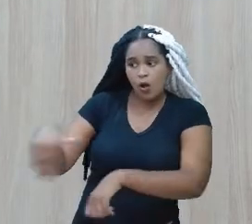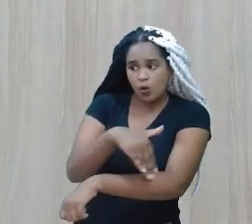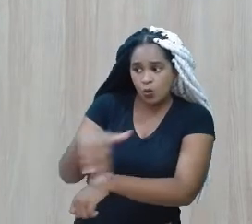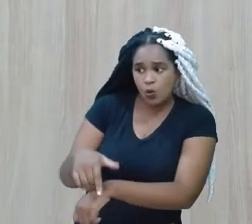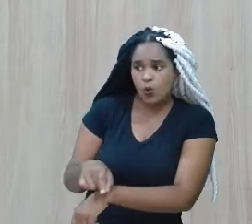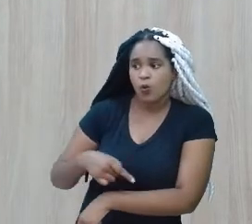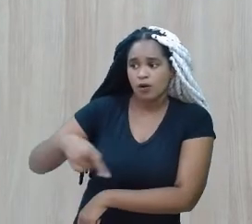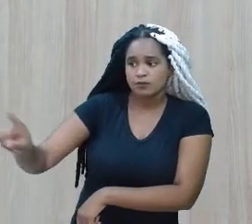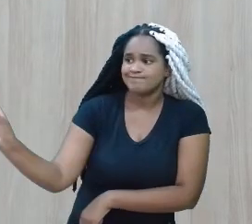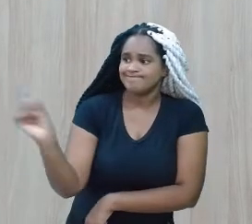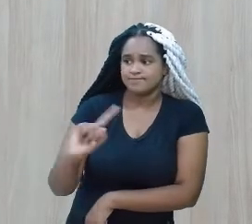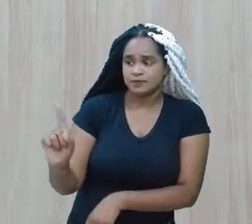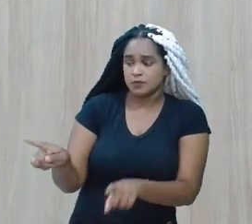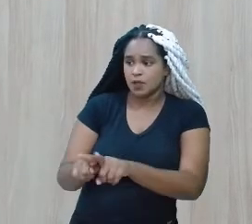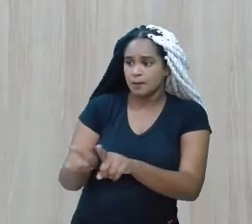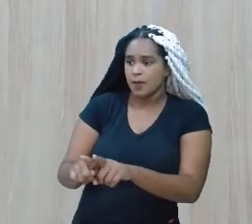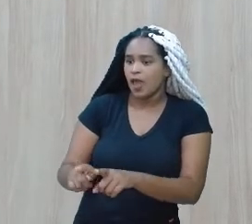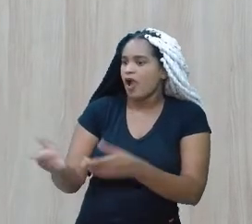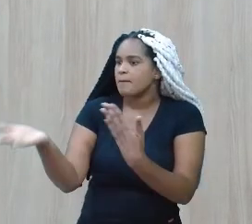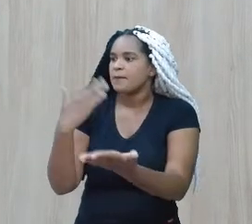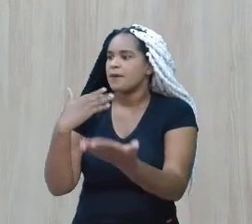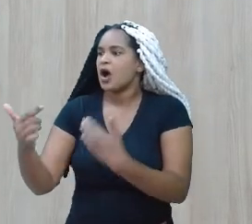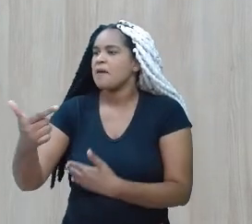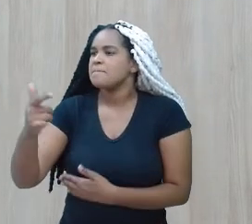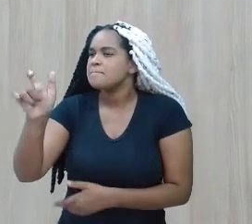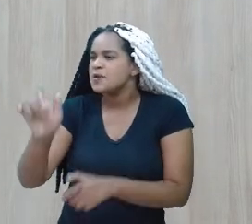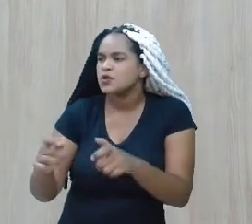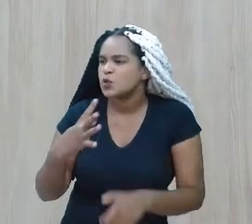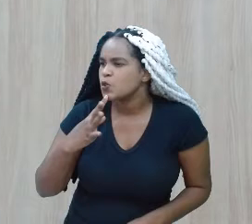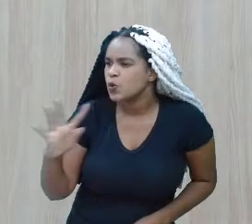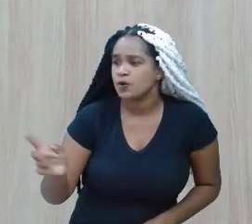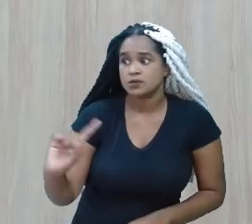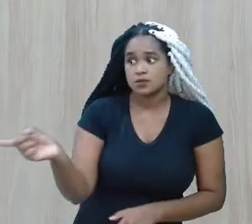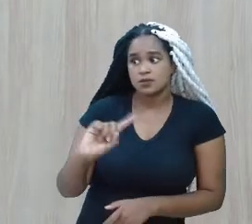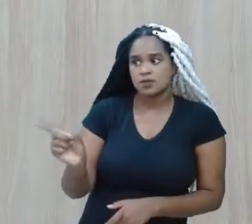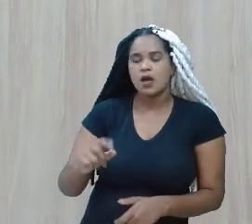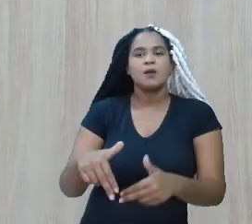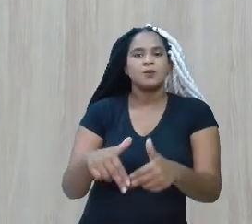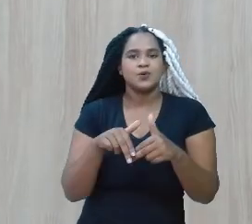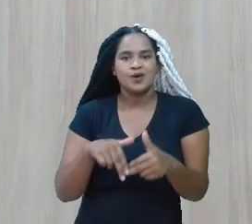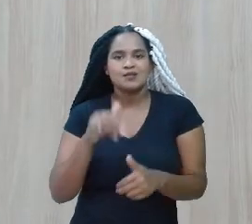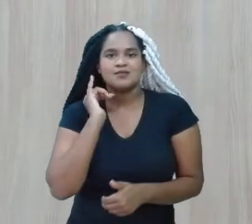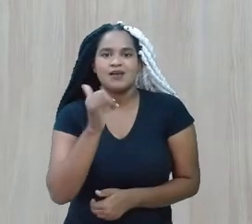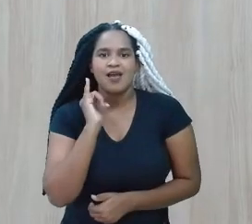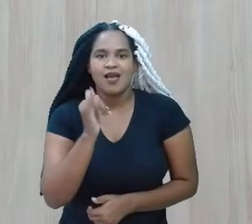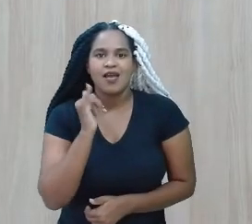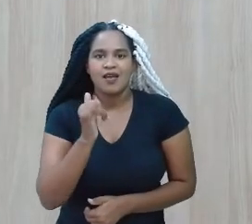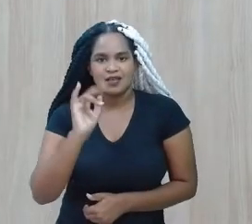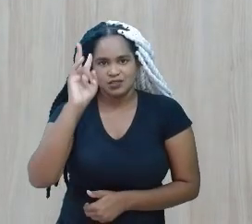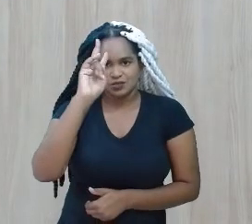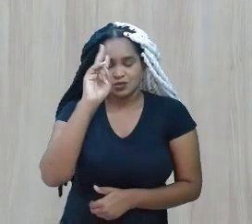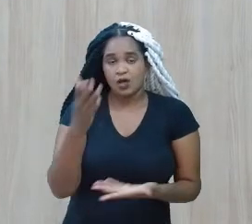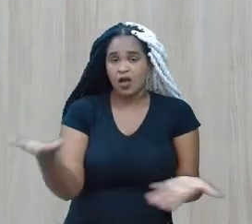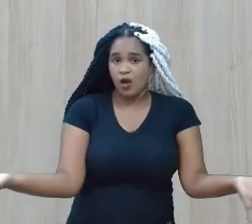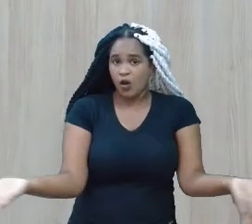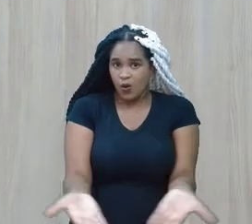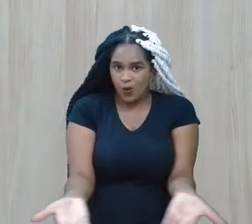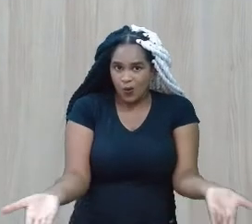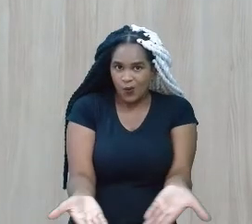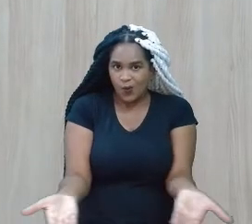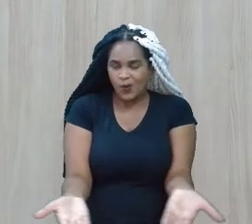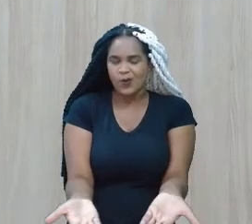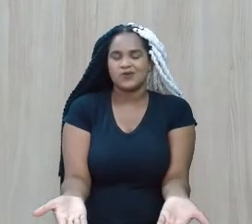falasse com estranho. Né? Hoje, essa lenda, ela de repente esteja sendo vivenciada de outra forma, não é? E aí